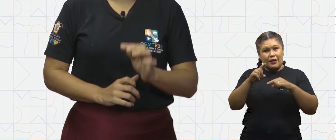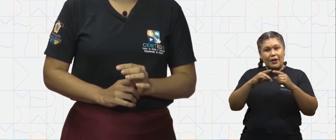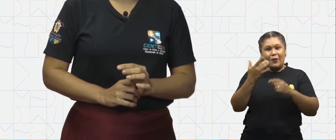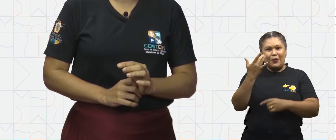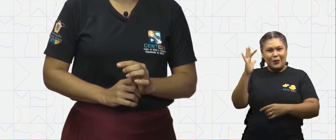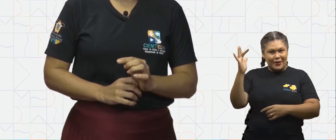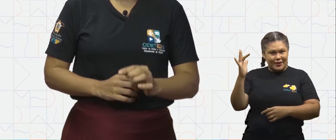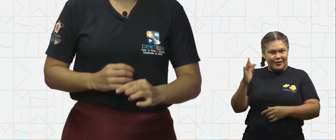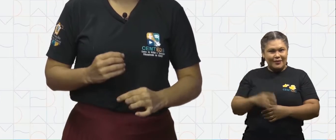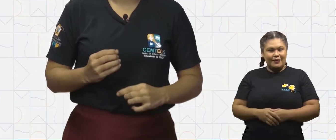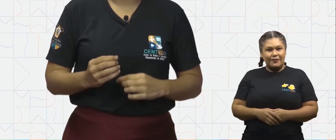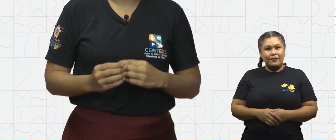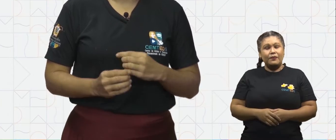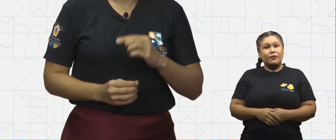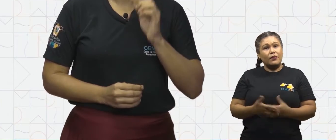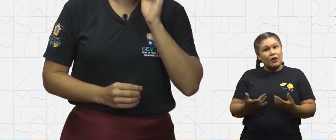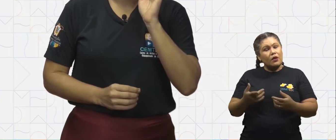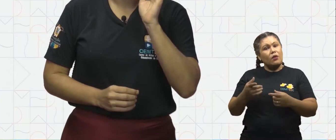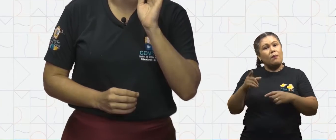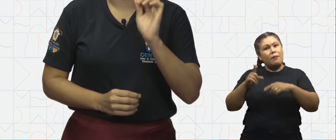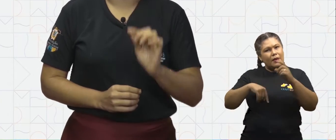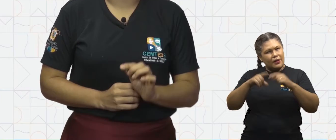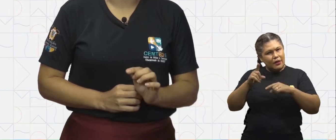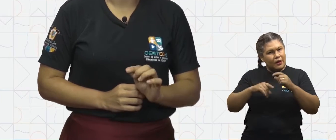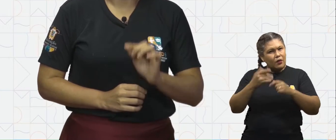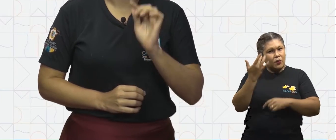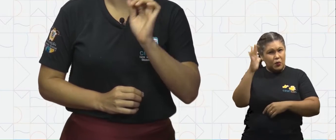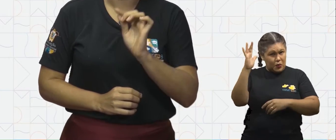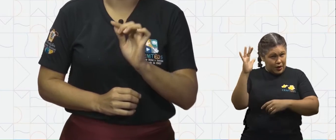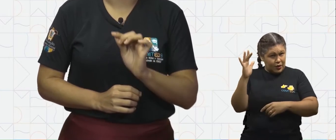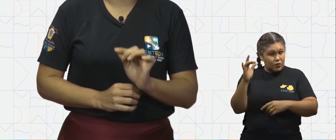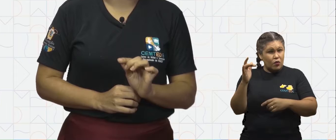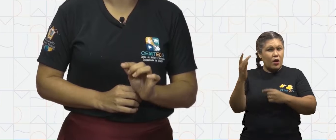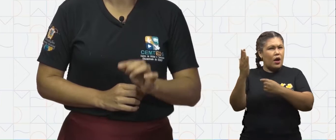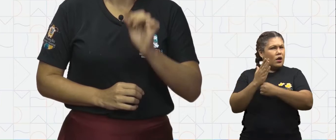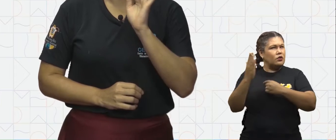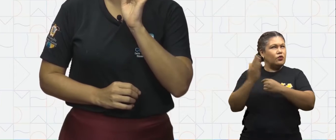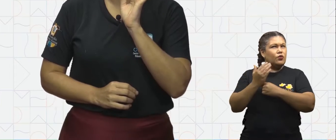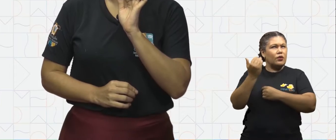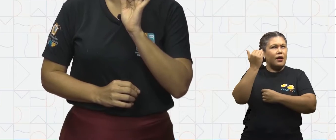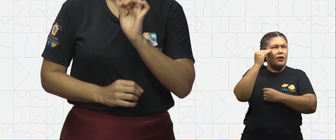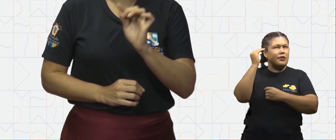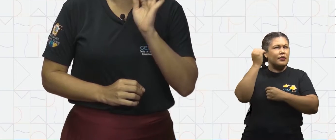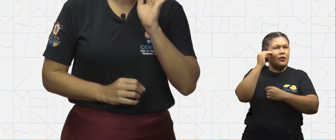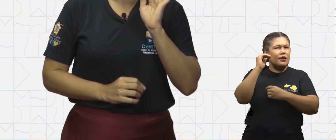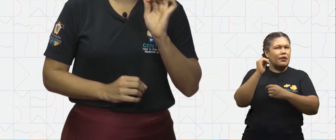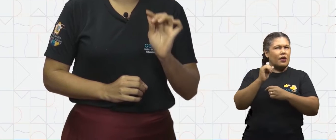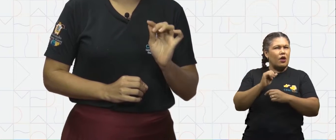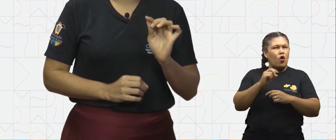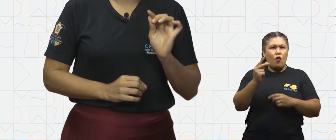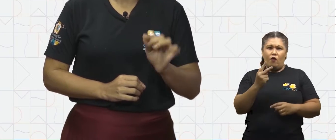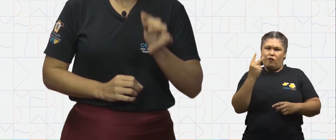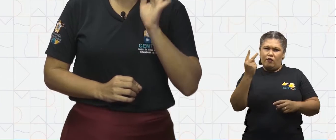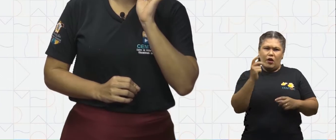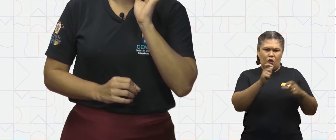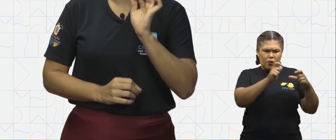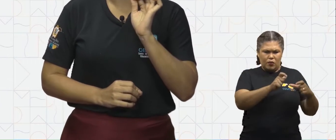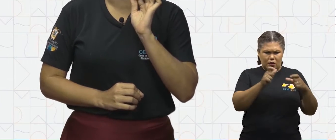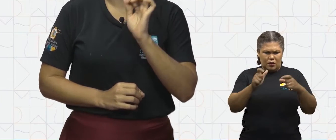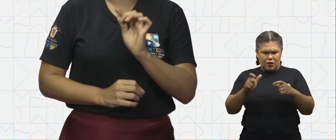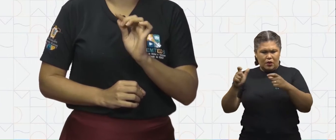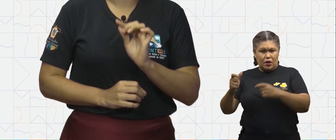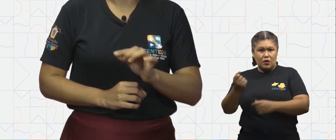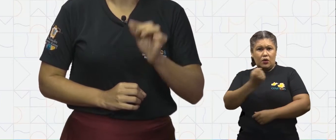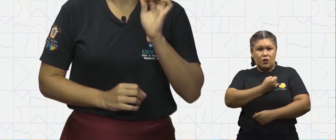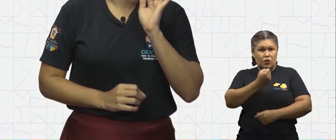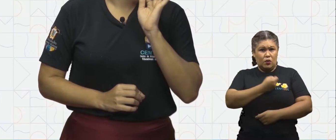material dourado. Ele nos auxiliará a compreender porque o valor posicional e o valor